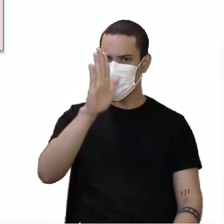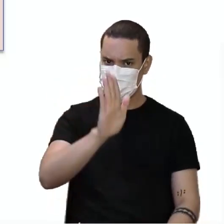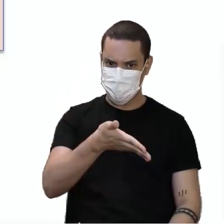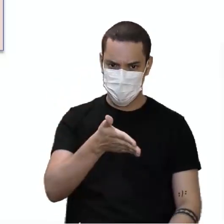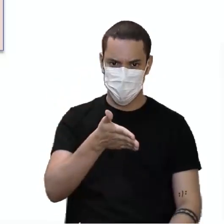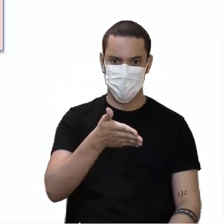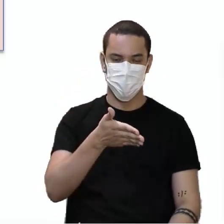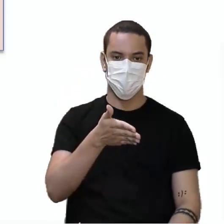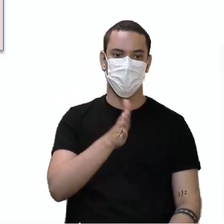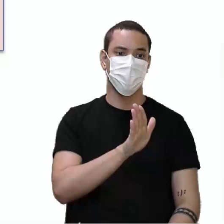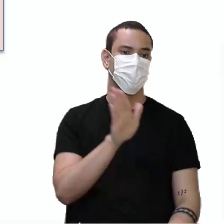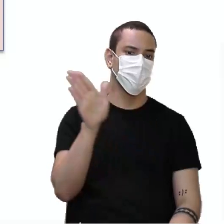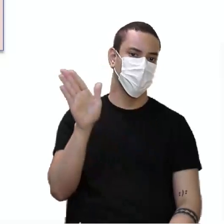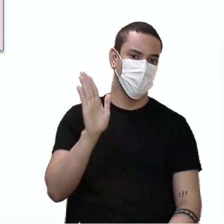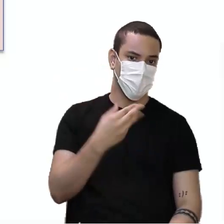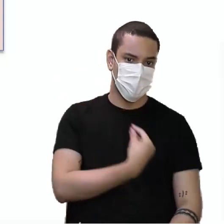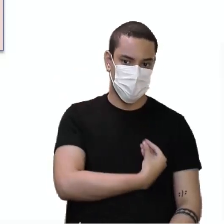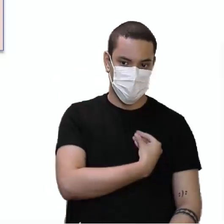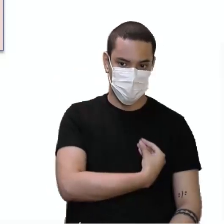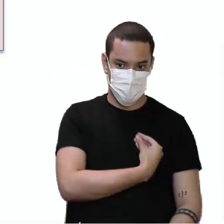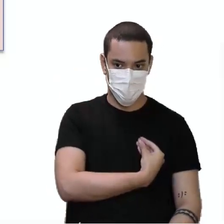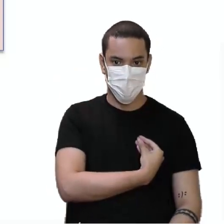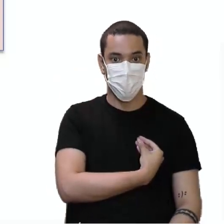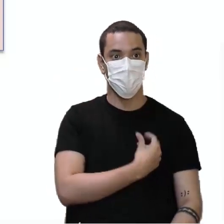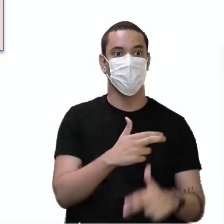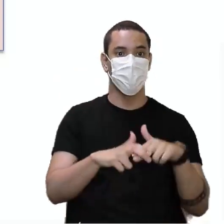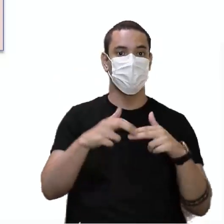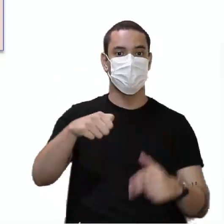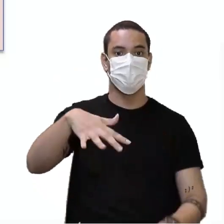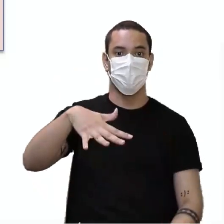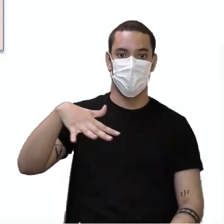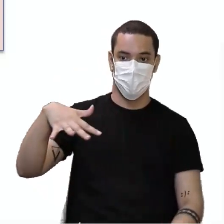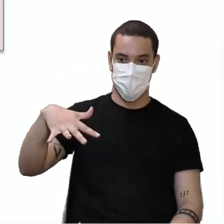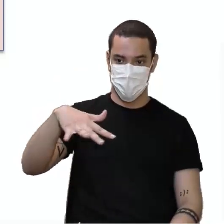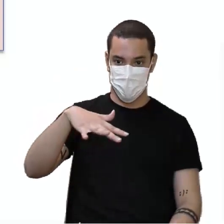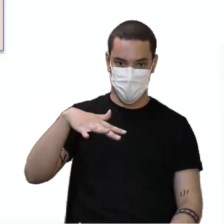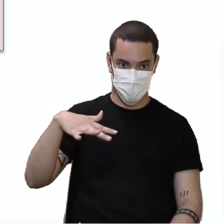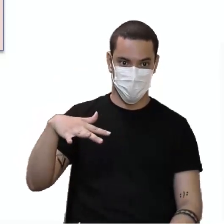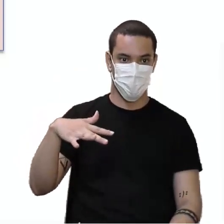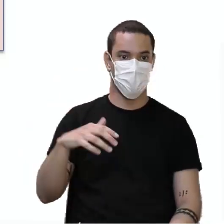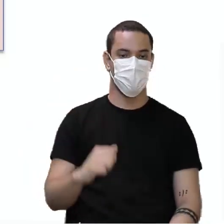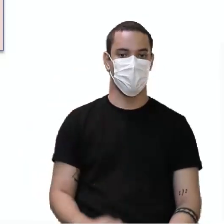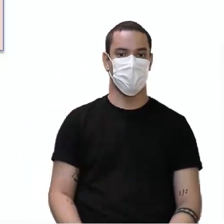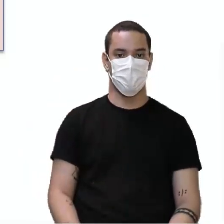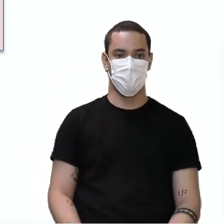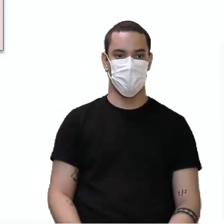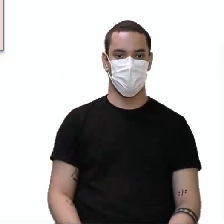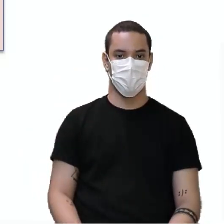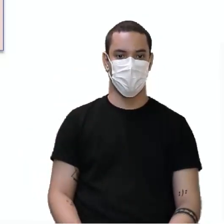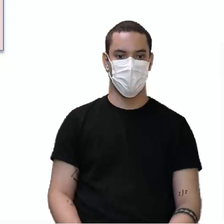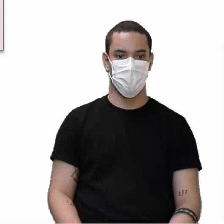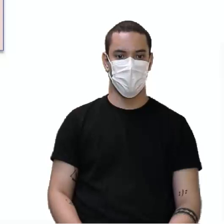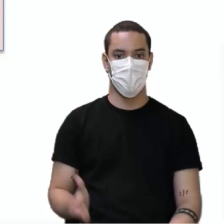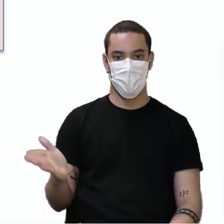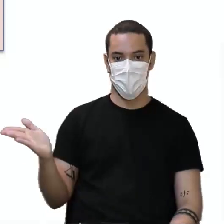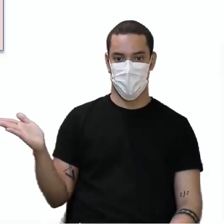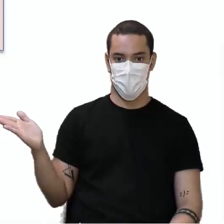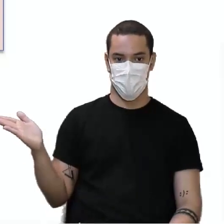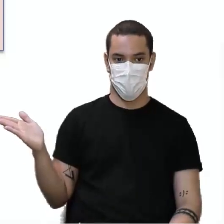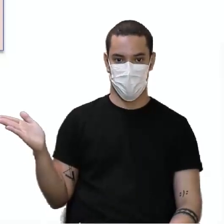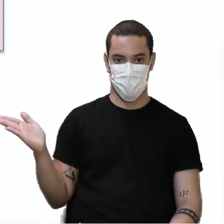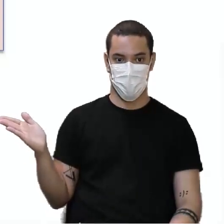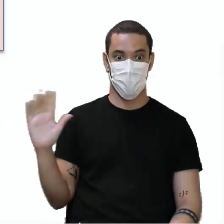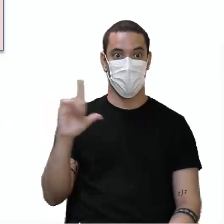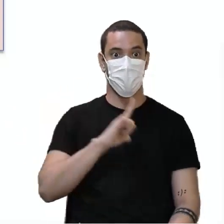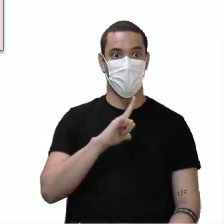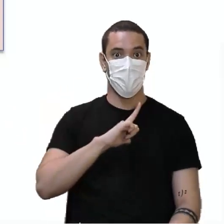já foi, você já esteve. E aí a situação. Aí eu tenho aqui, ó, we've been abroad twice. Eu tenho